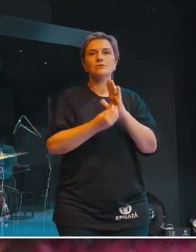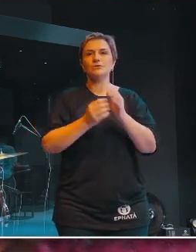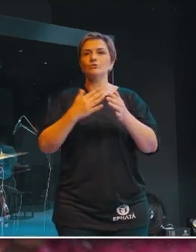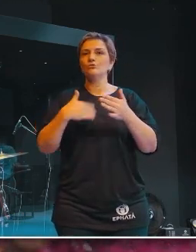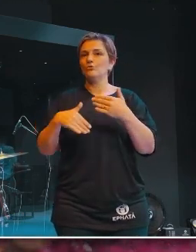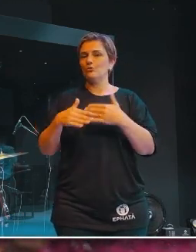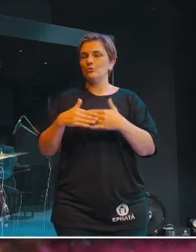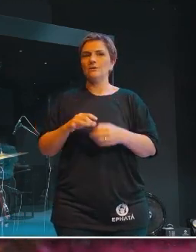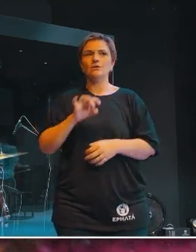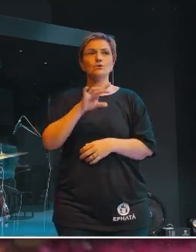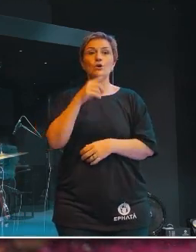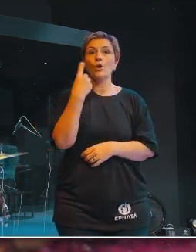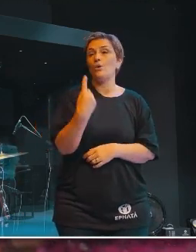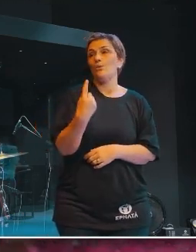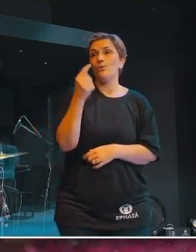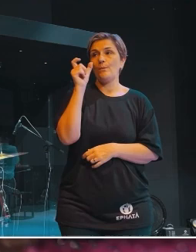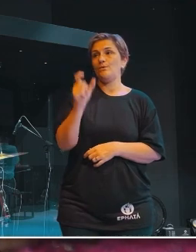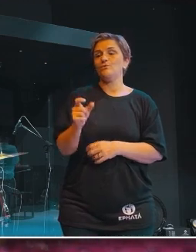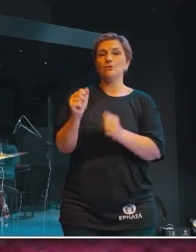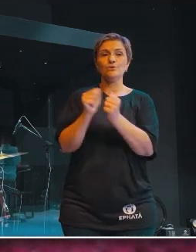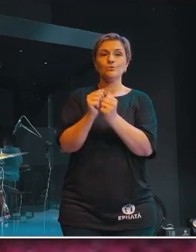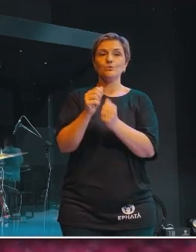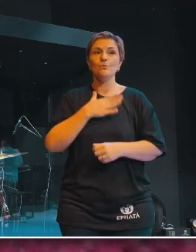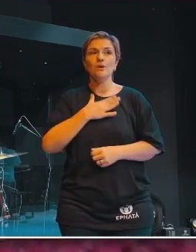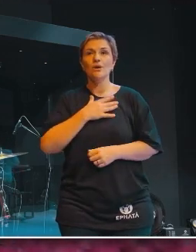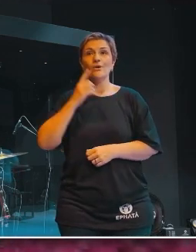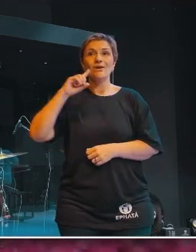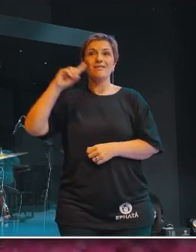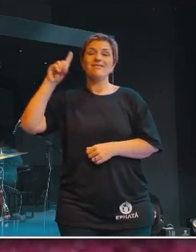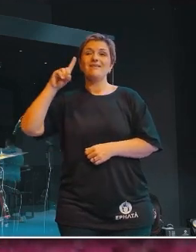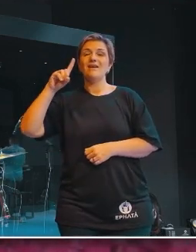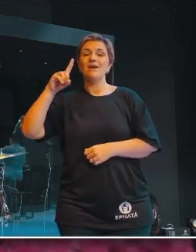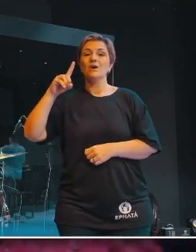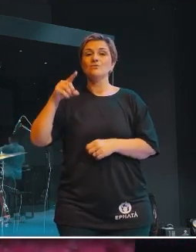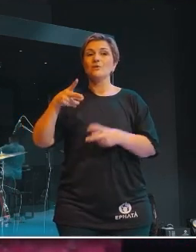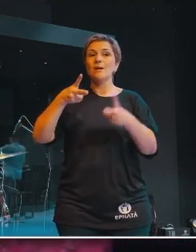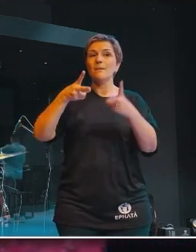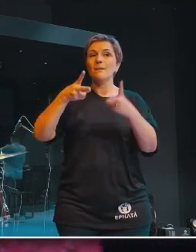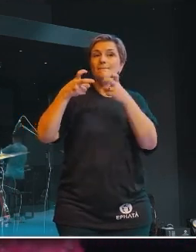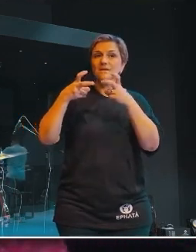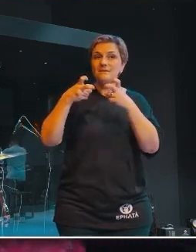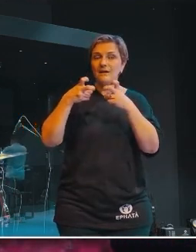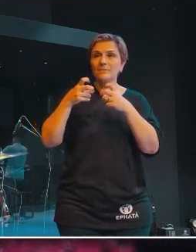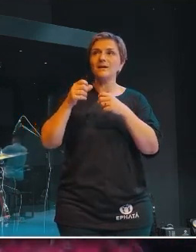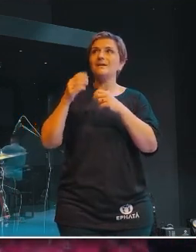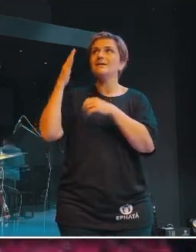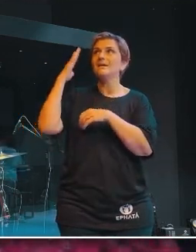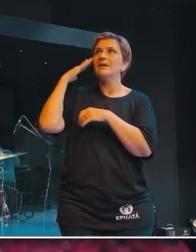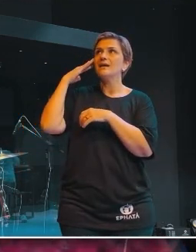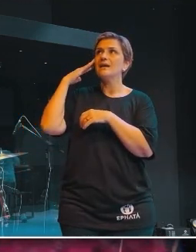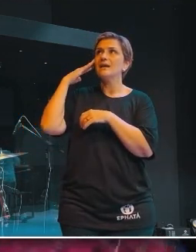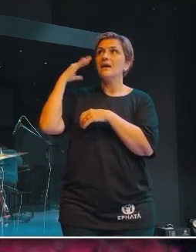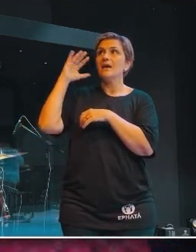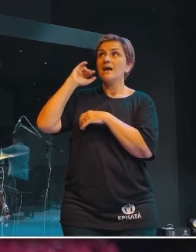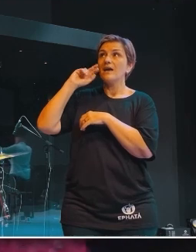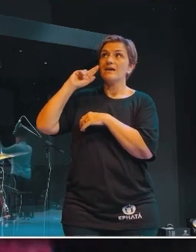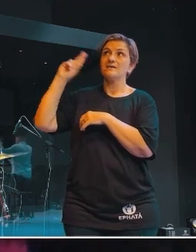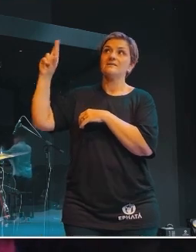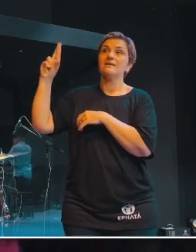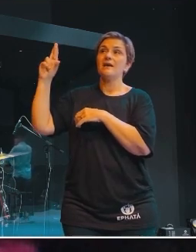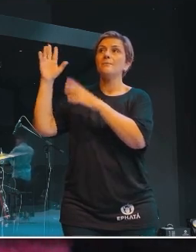Só uma pessoa está comigo. Deus ouve a oração do profeta, Deus ouve a oração